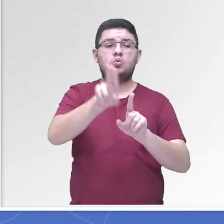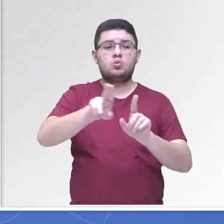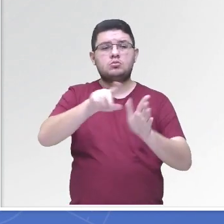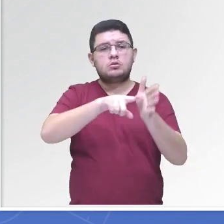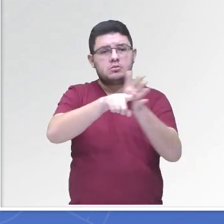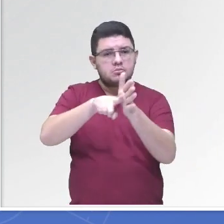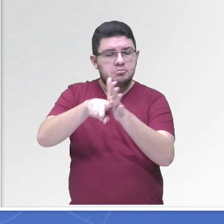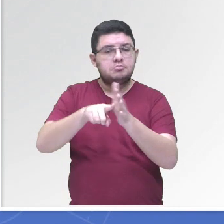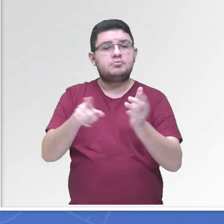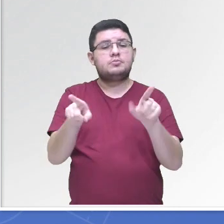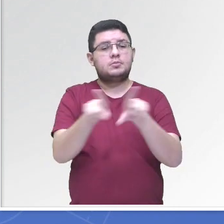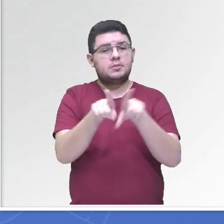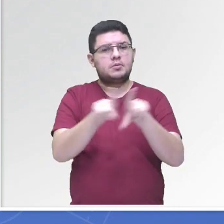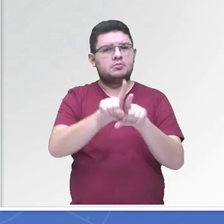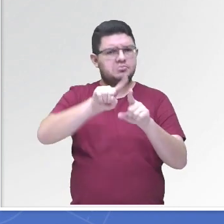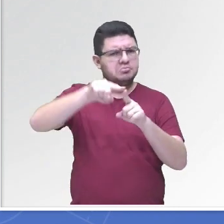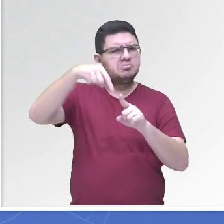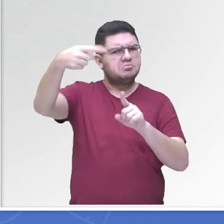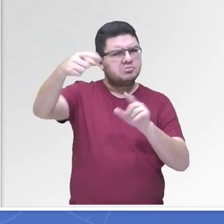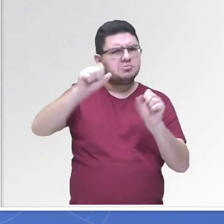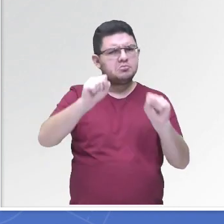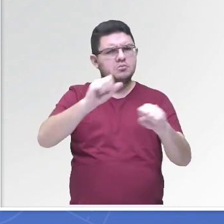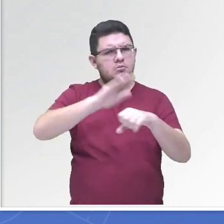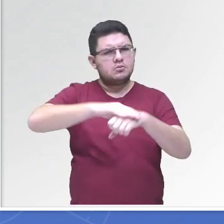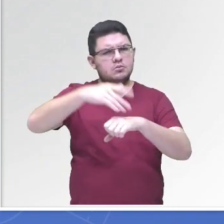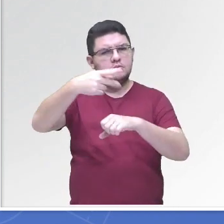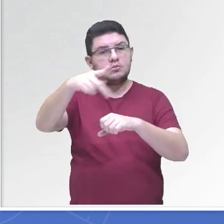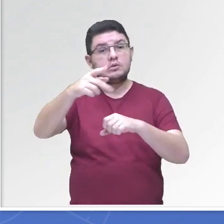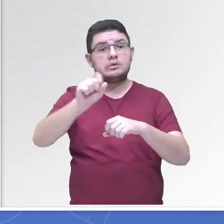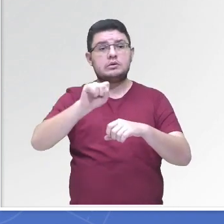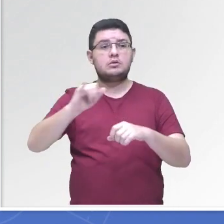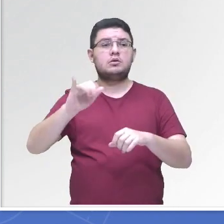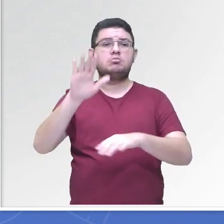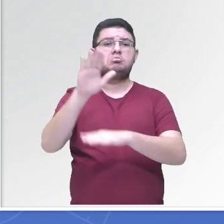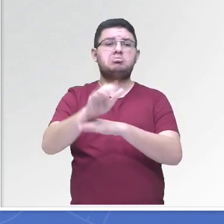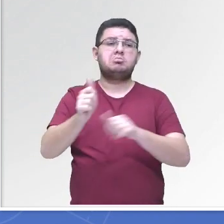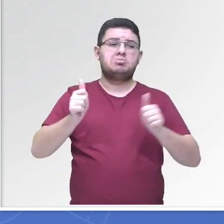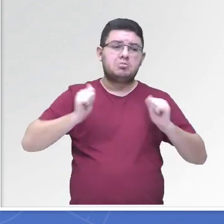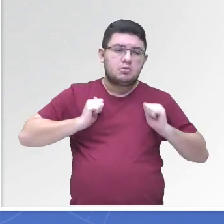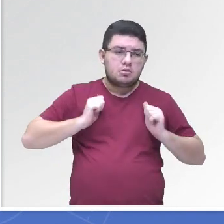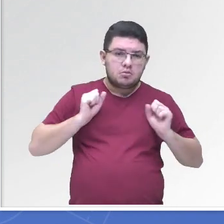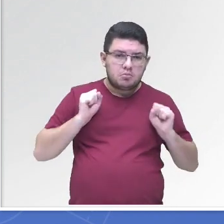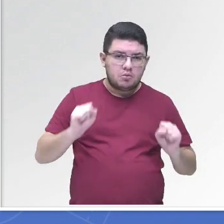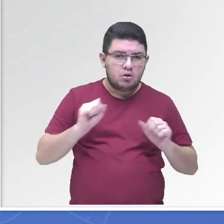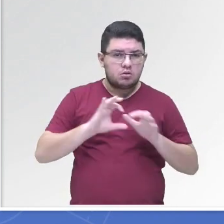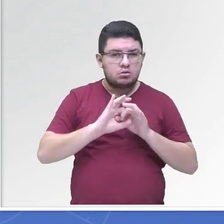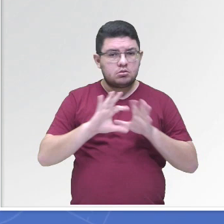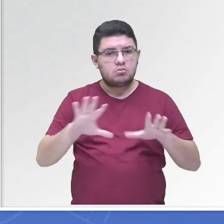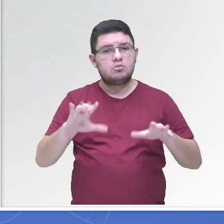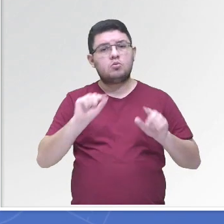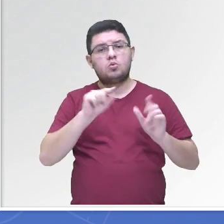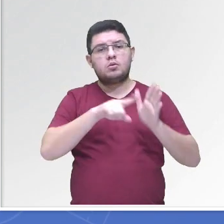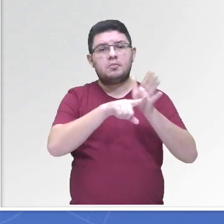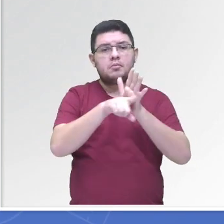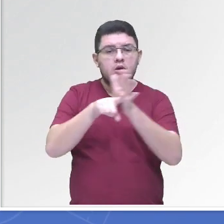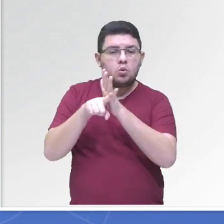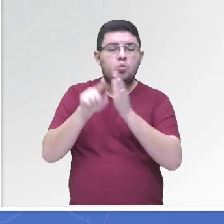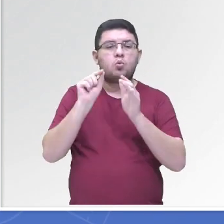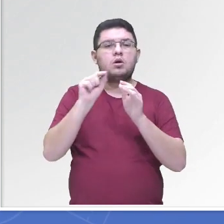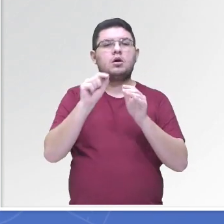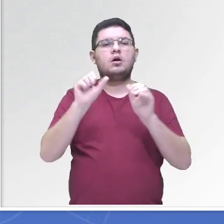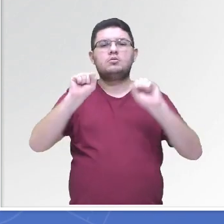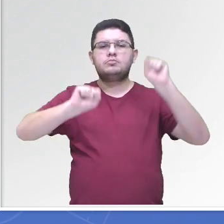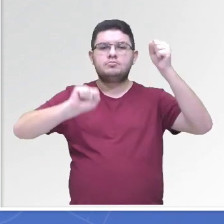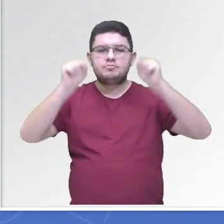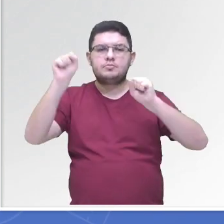boa pesquisa, por exemplo, depois aí quem está ocioso à tarde, dá uma pesquisada na indústria química,